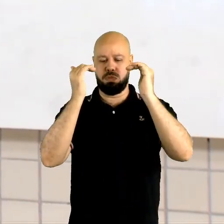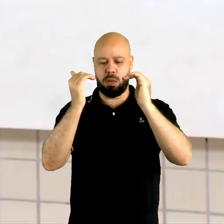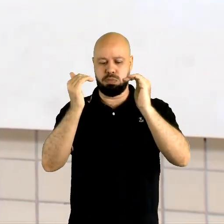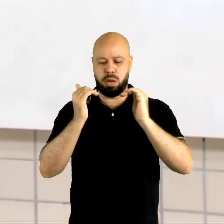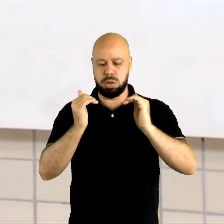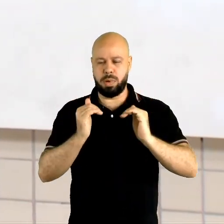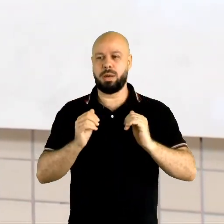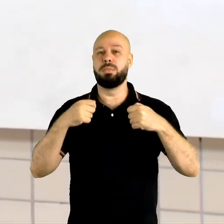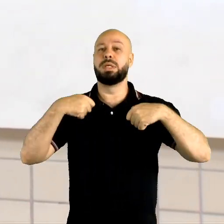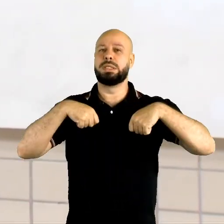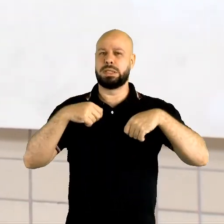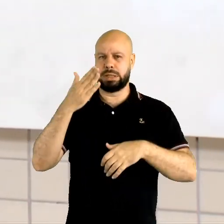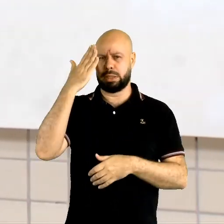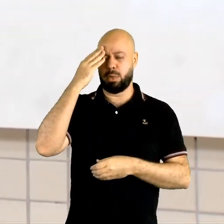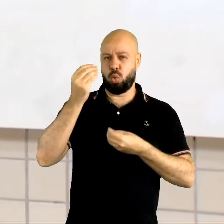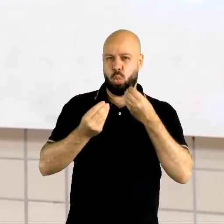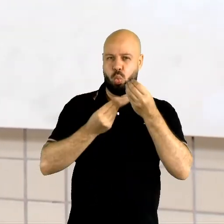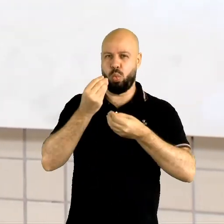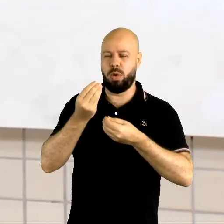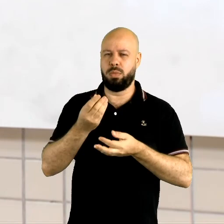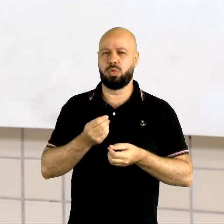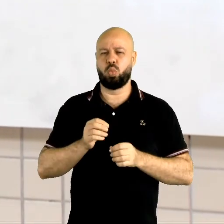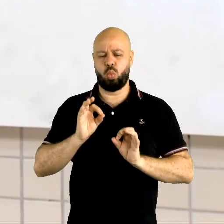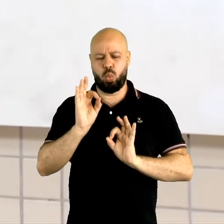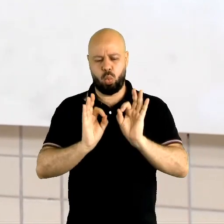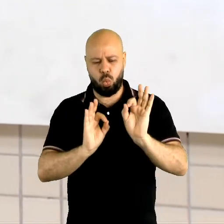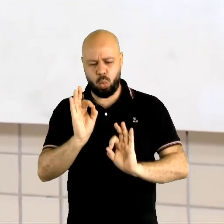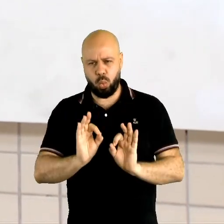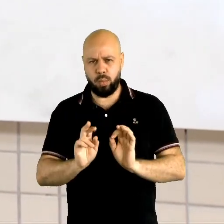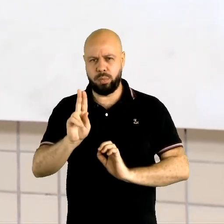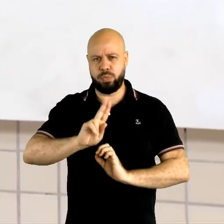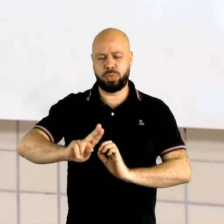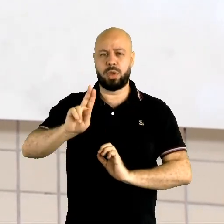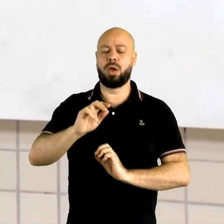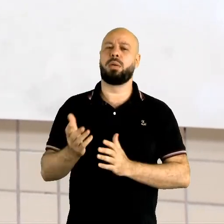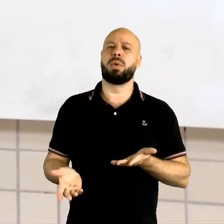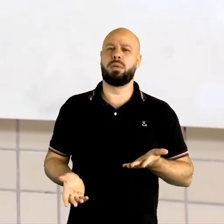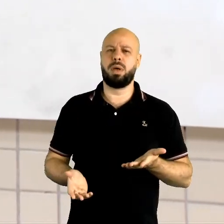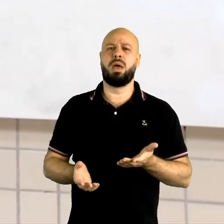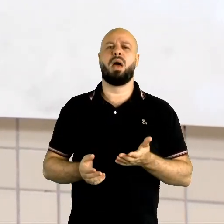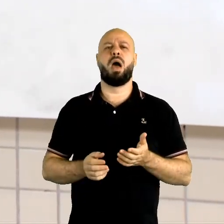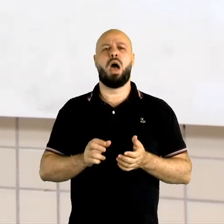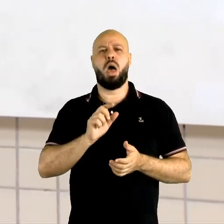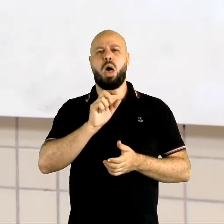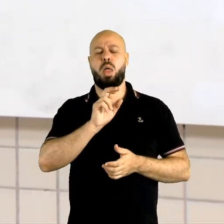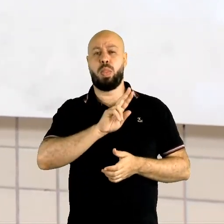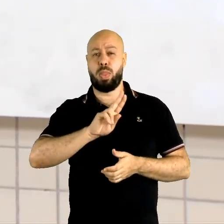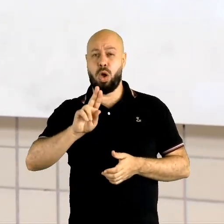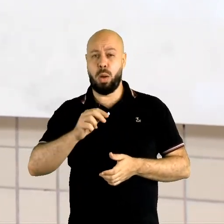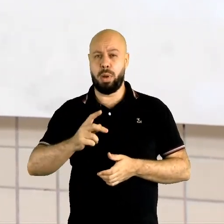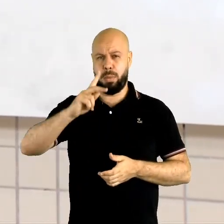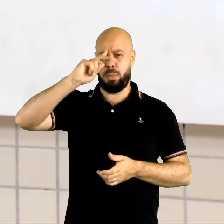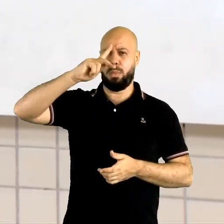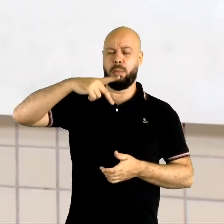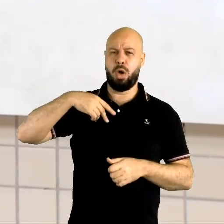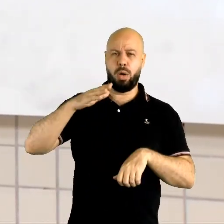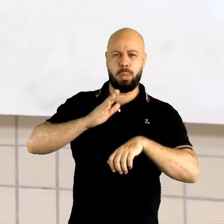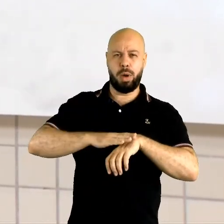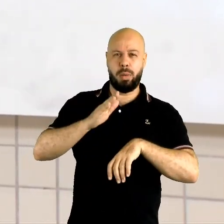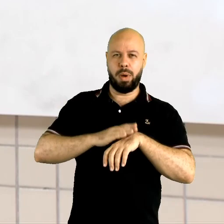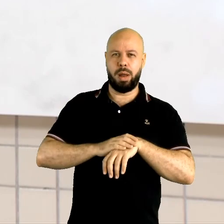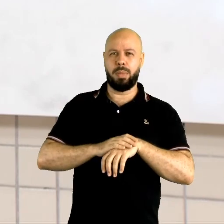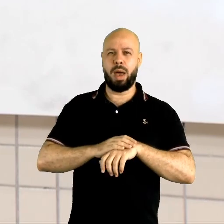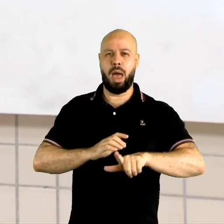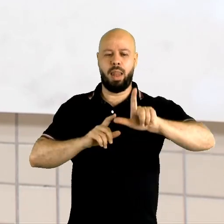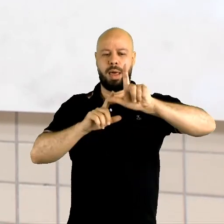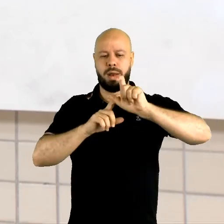ser considerado na hora de fazer. Você põe o título, tudo com nome próprio, começo de frase com nome próprio, certo?